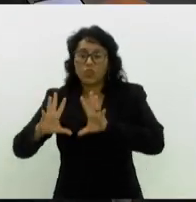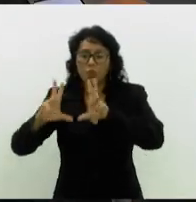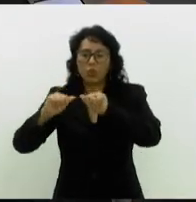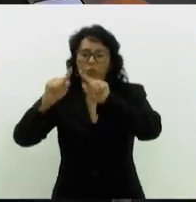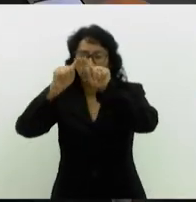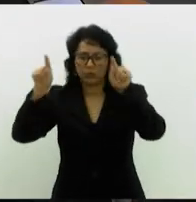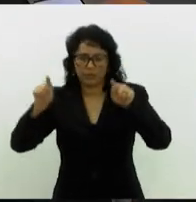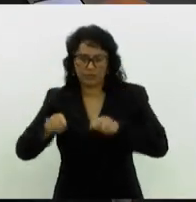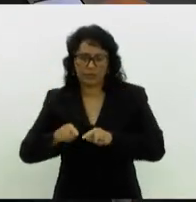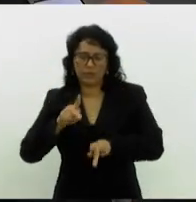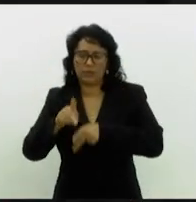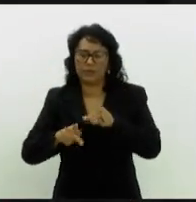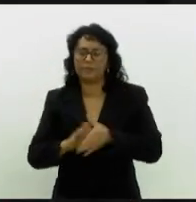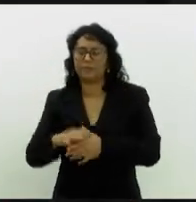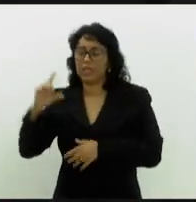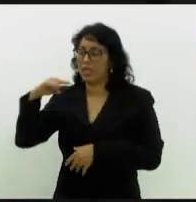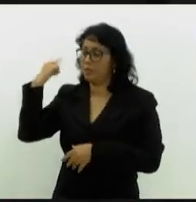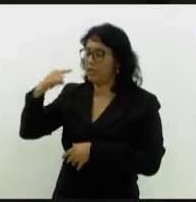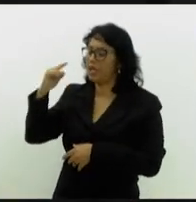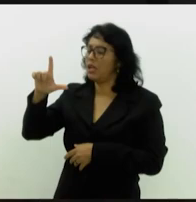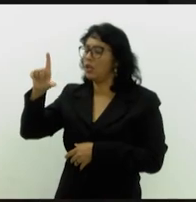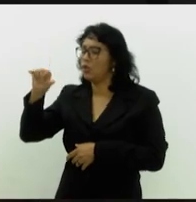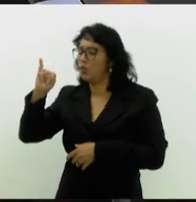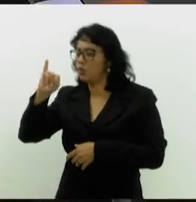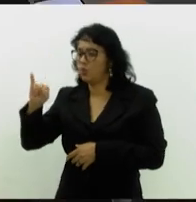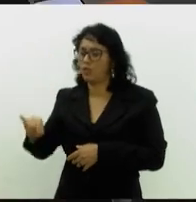obg Deputado Luis